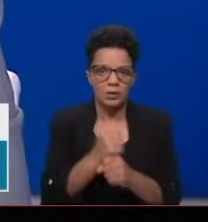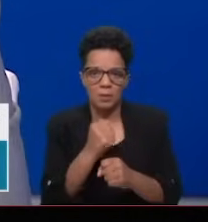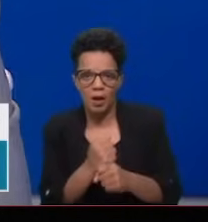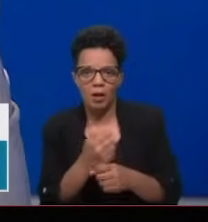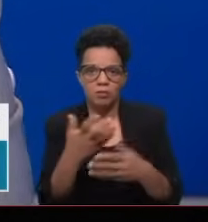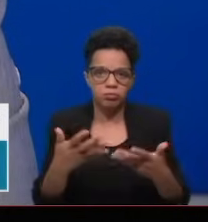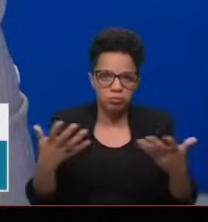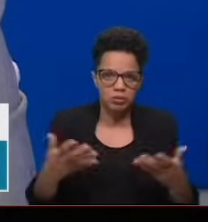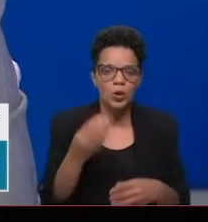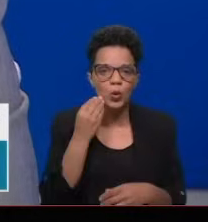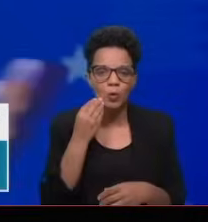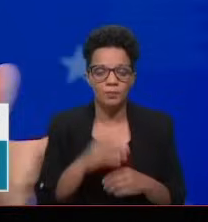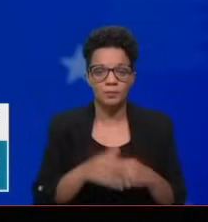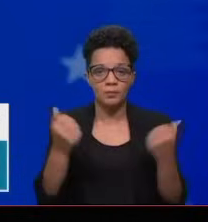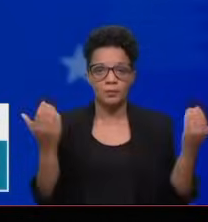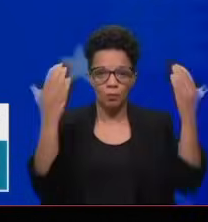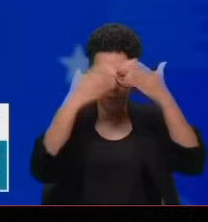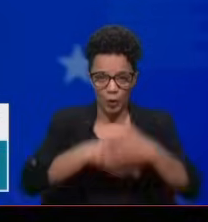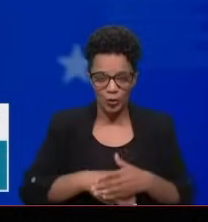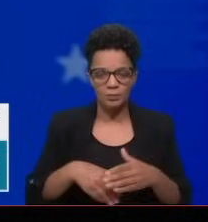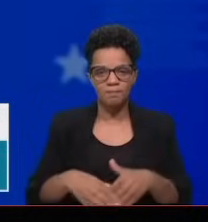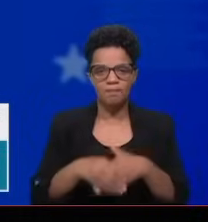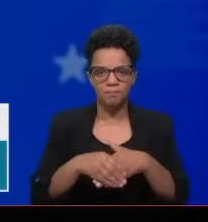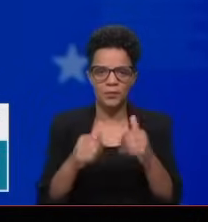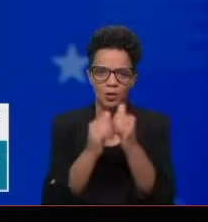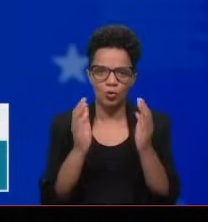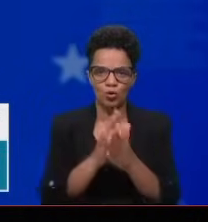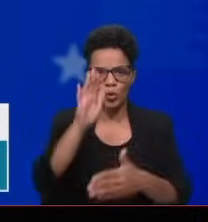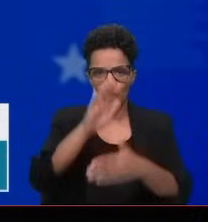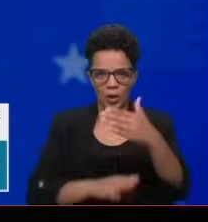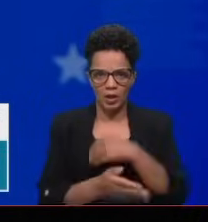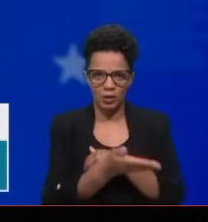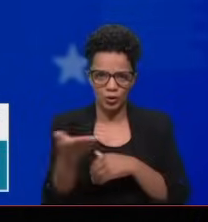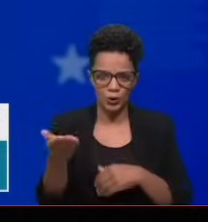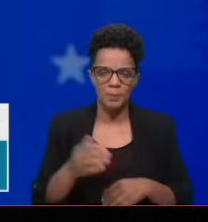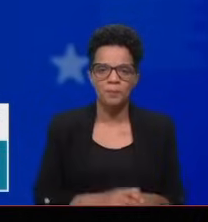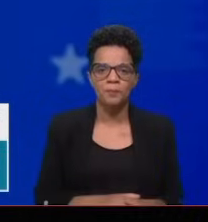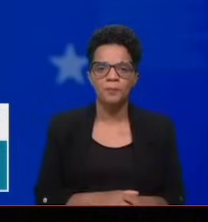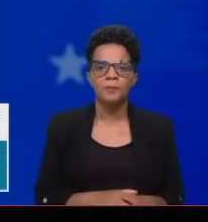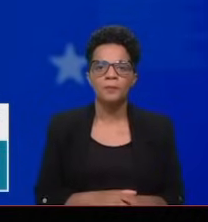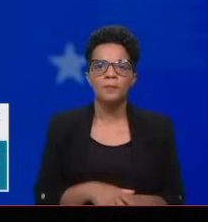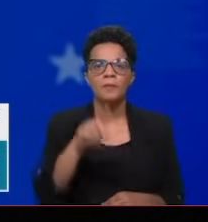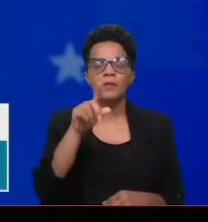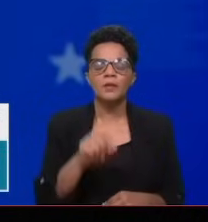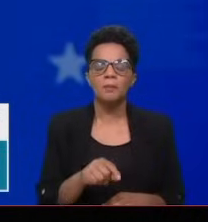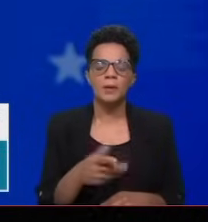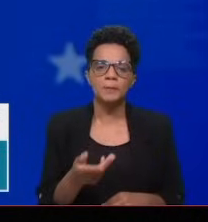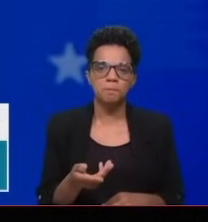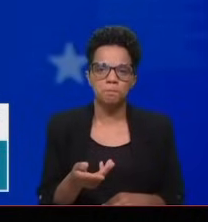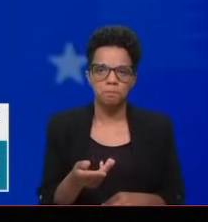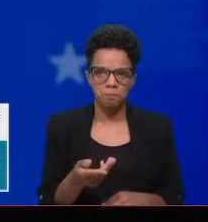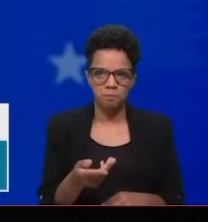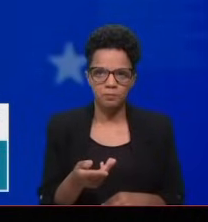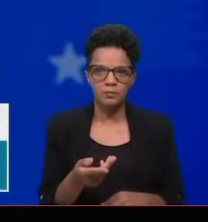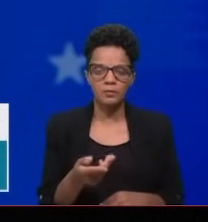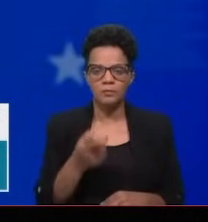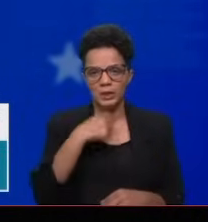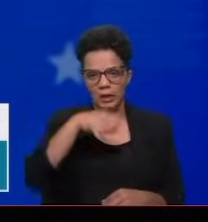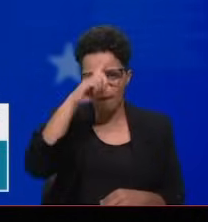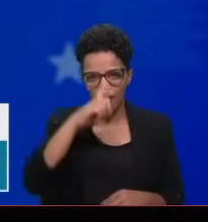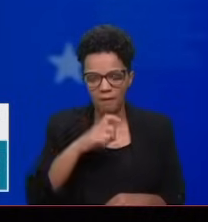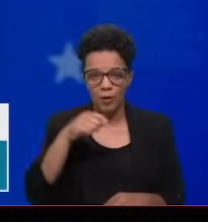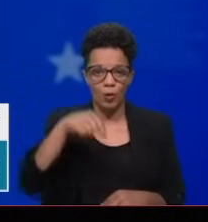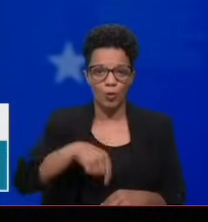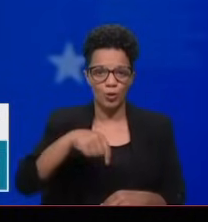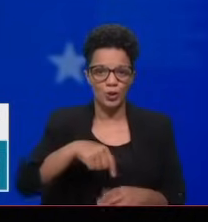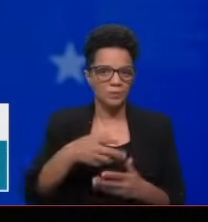condições Claro claro Boa noite e cumprimentar todos os colegas de painel eh também fazer recordar o dia que é